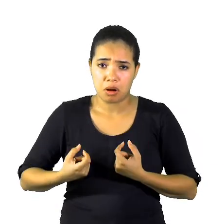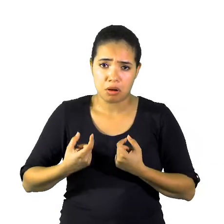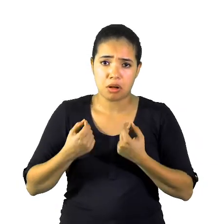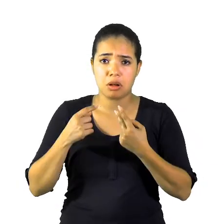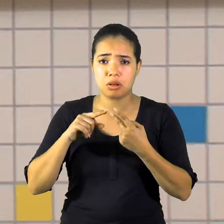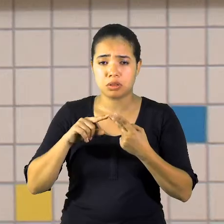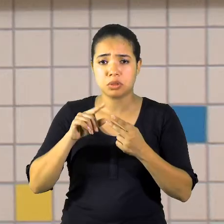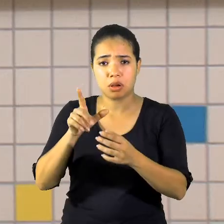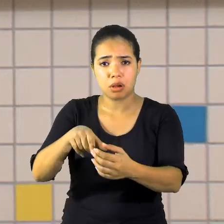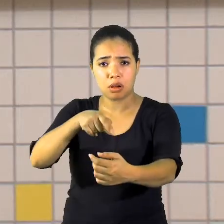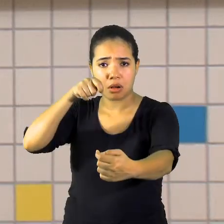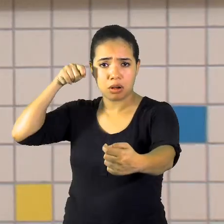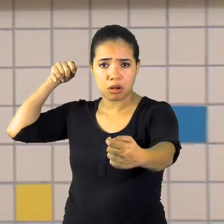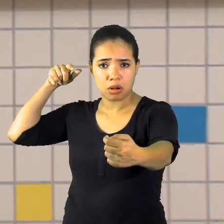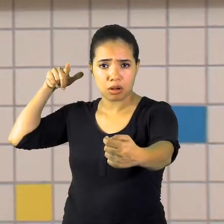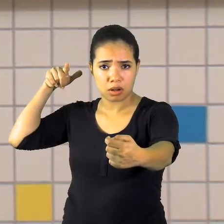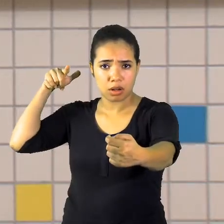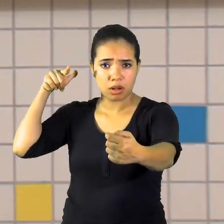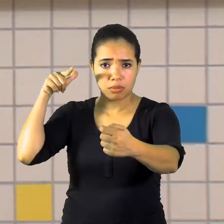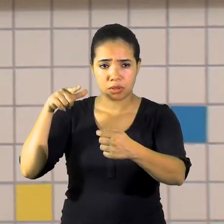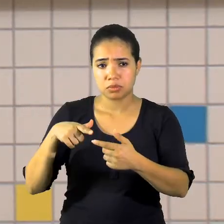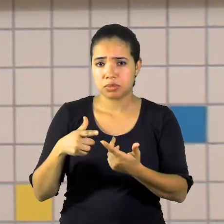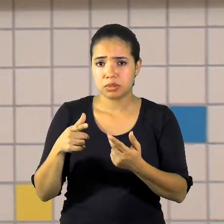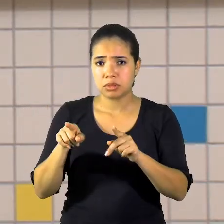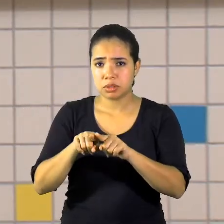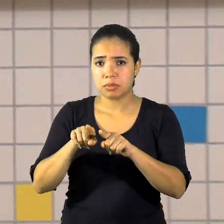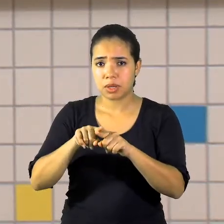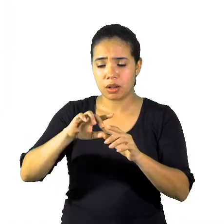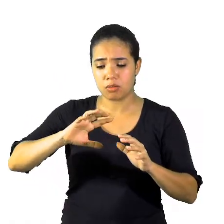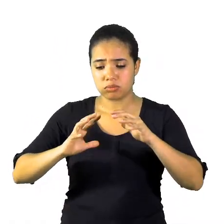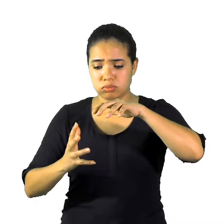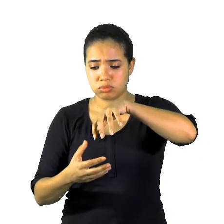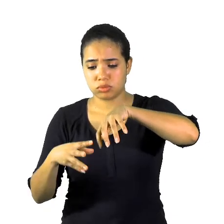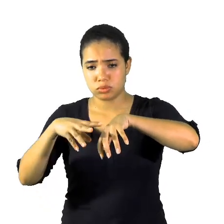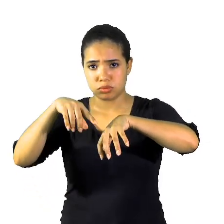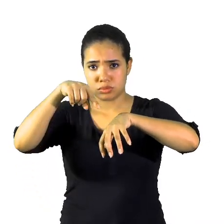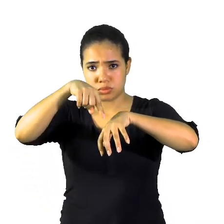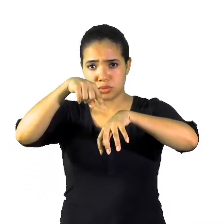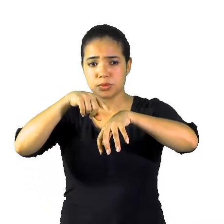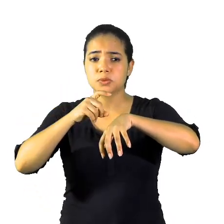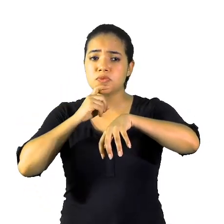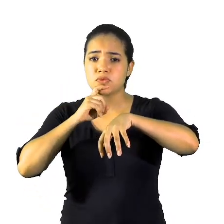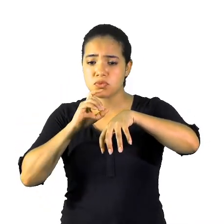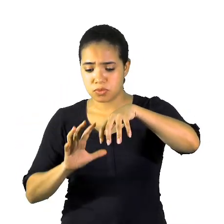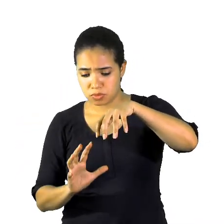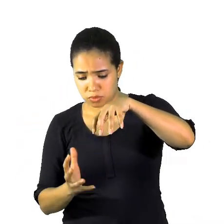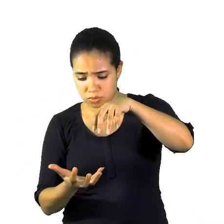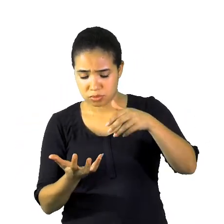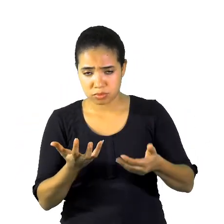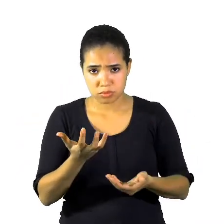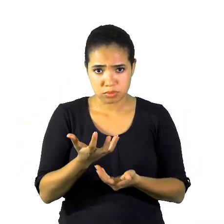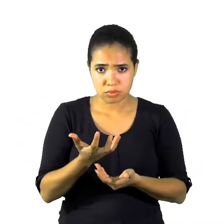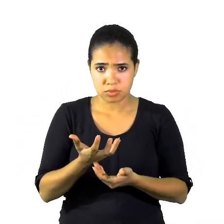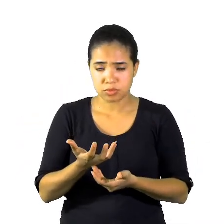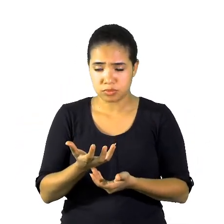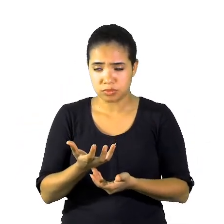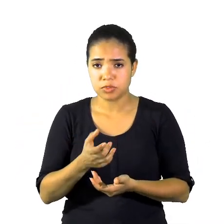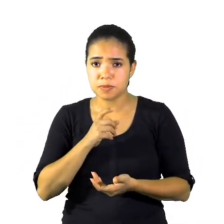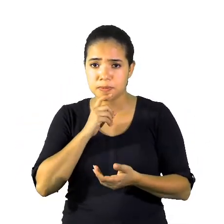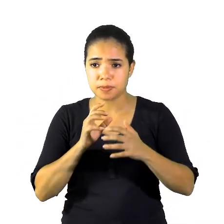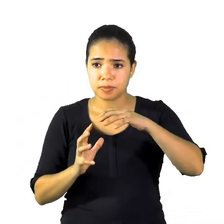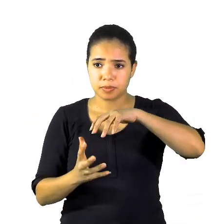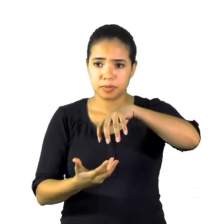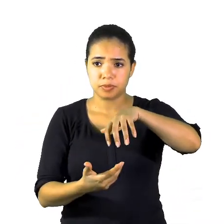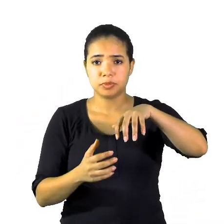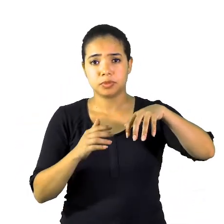e os círculos polares Ártico e Antártico, certo? Enquanto que os meridianos são as linhas imaginárias